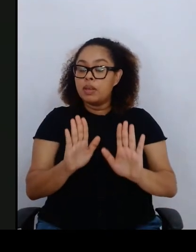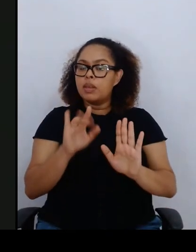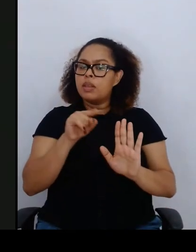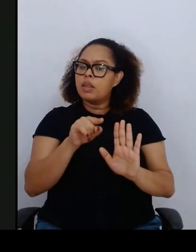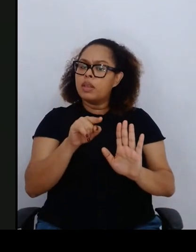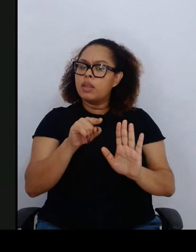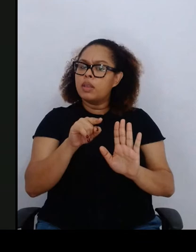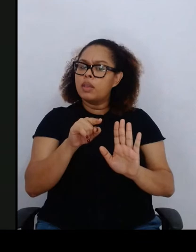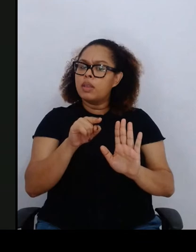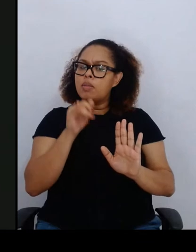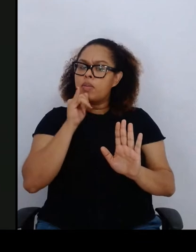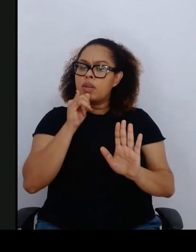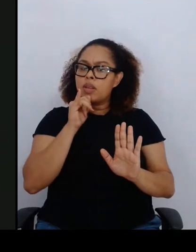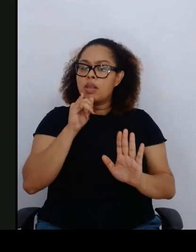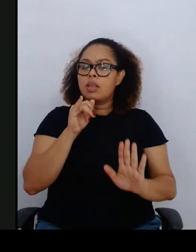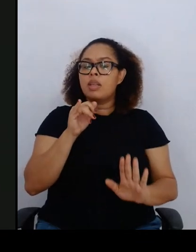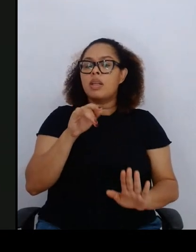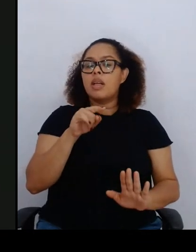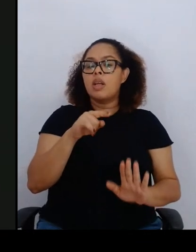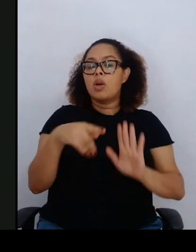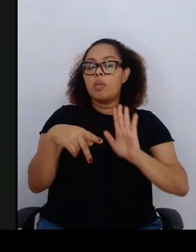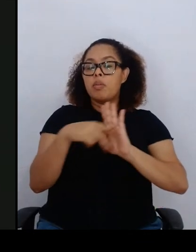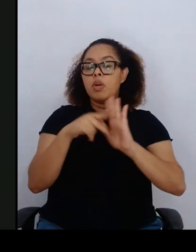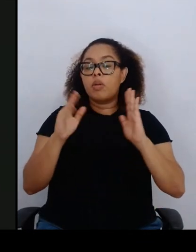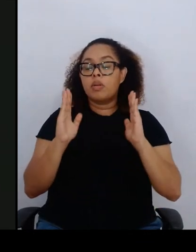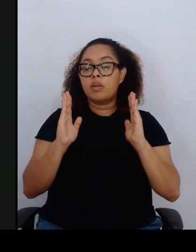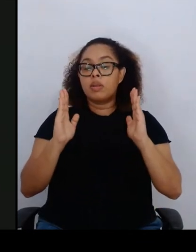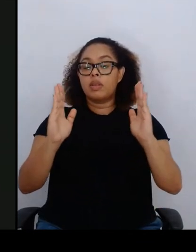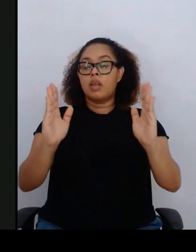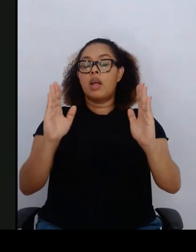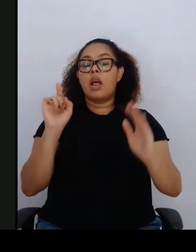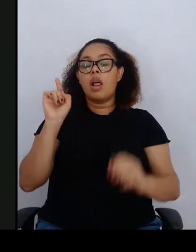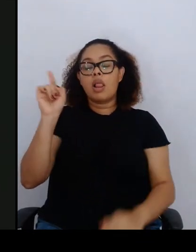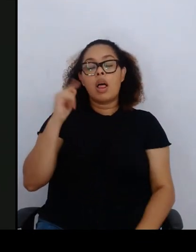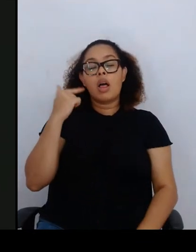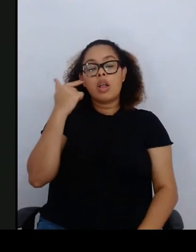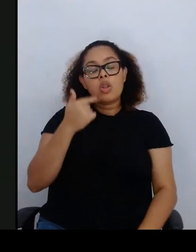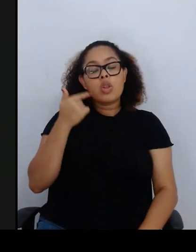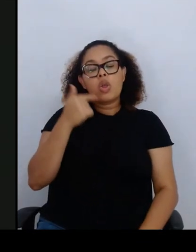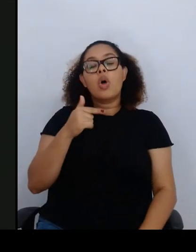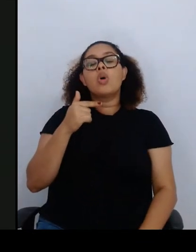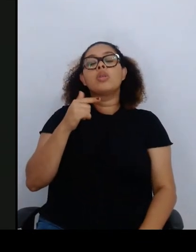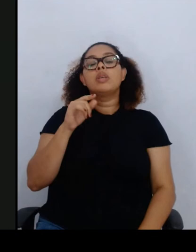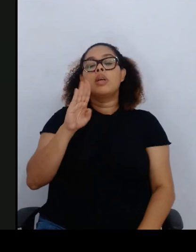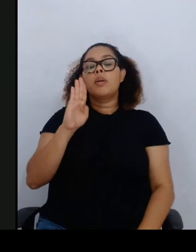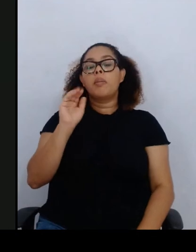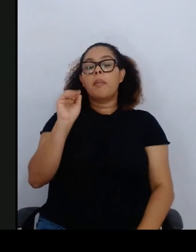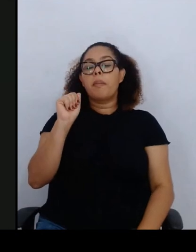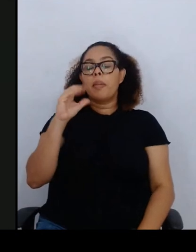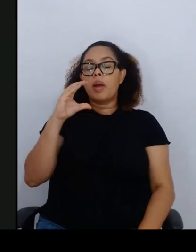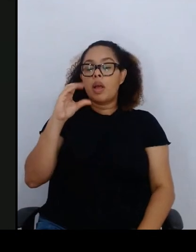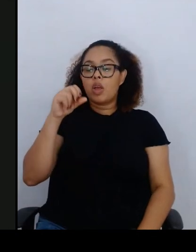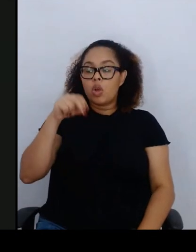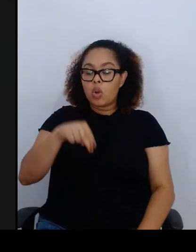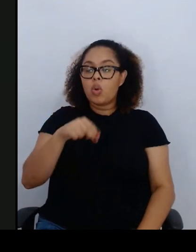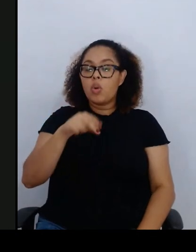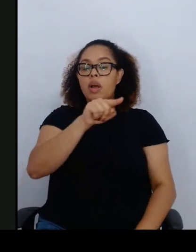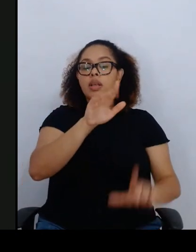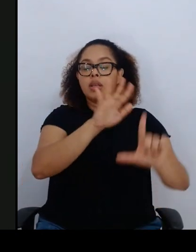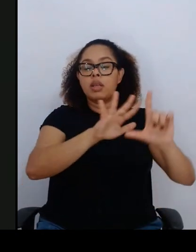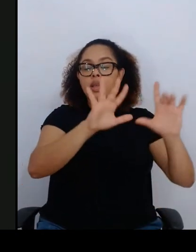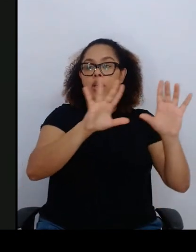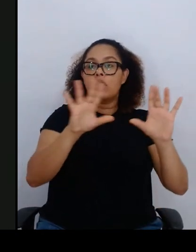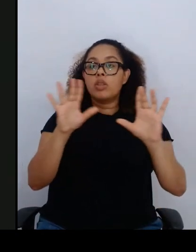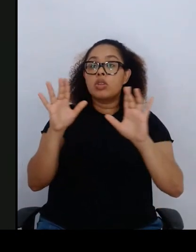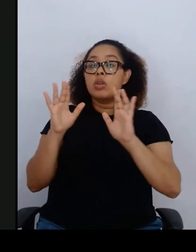lessor proprietária da galeria bozar em Londres onde Baker mostrou onde veio aquelas coisas essa pintura afirmou que se trata de um